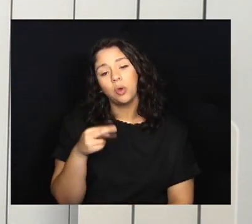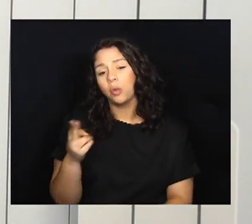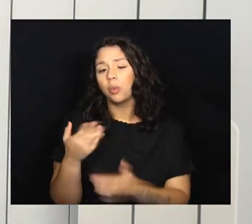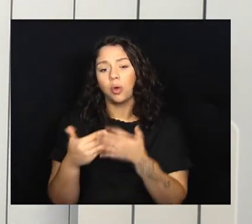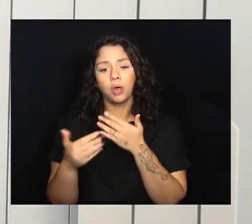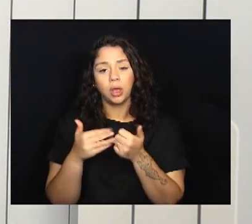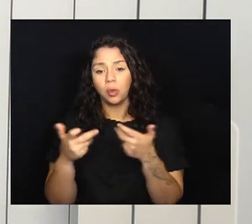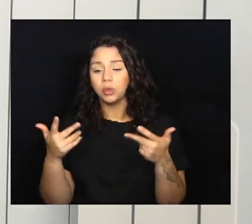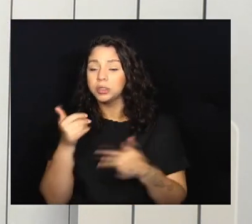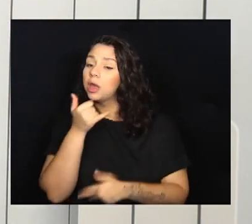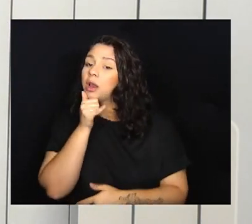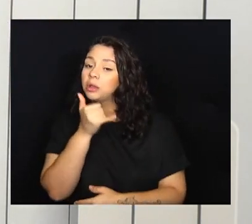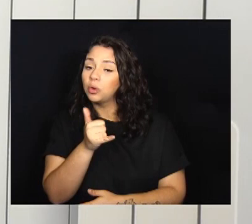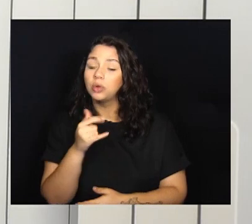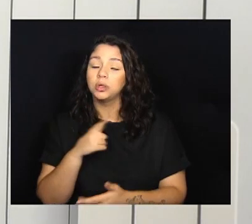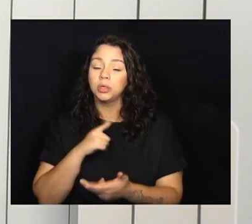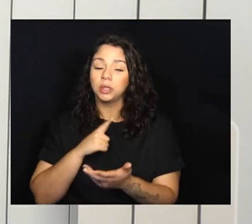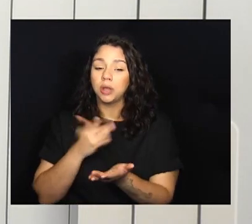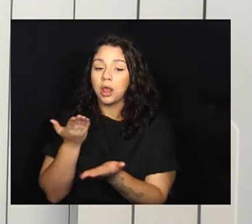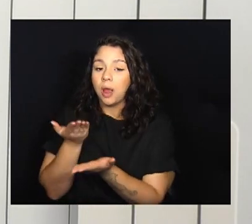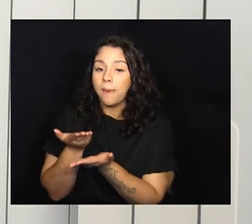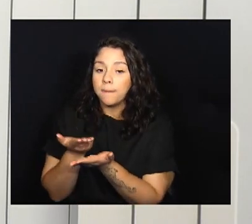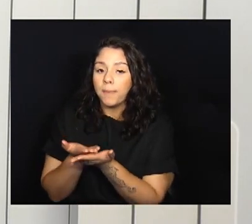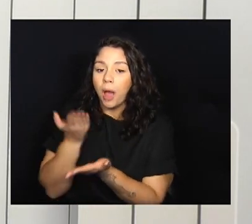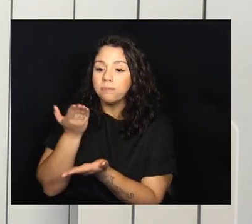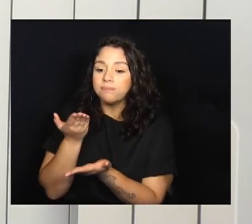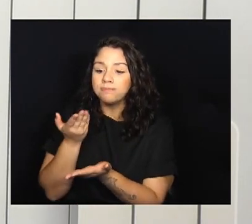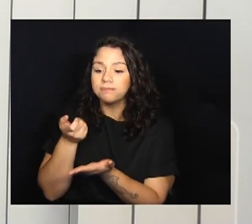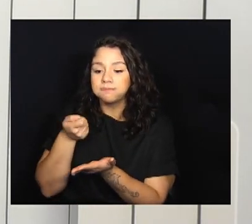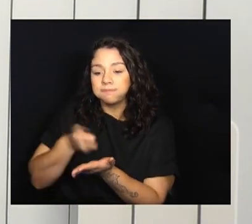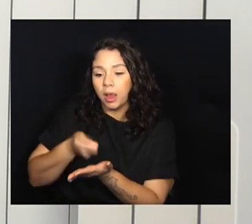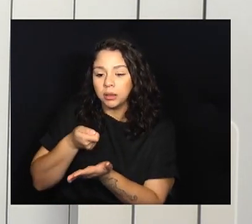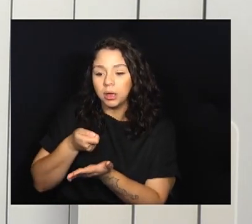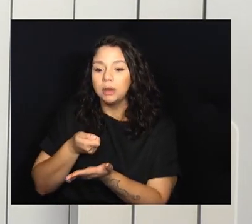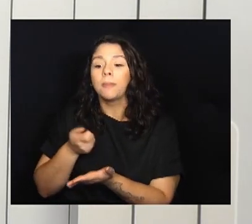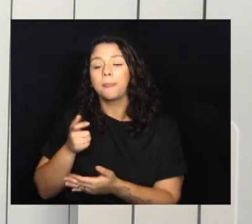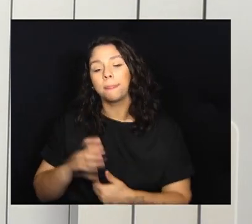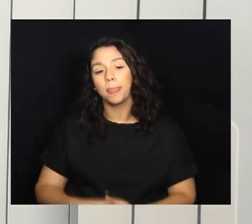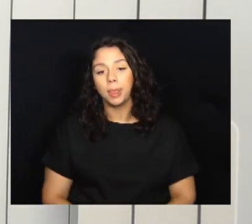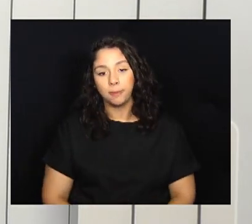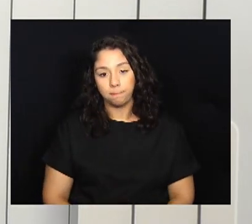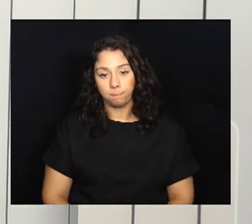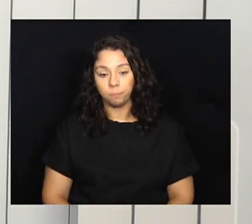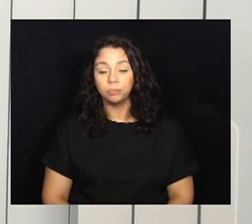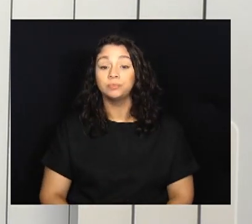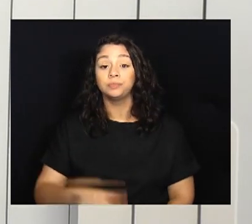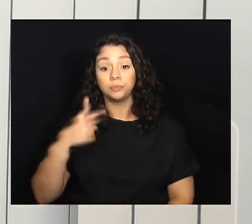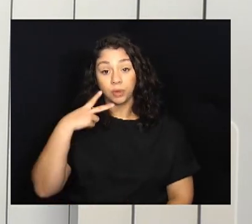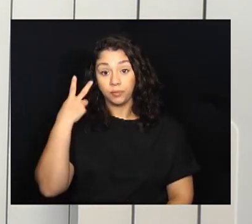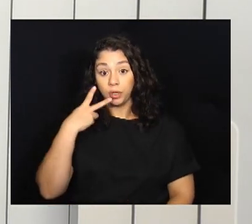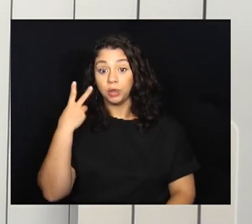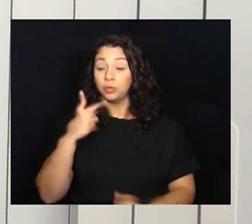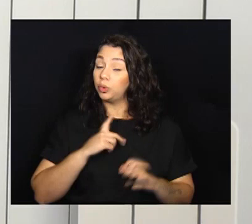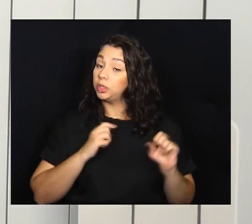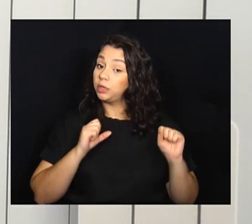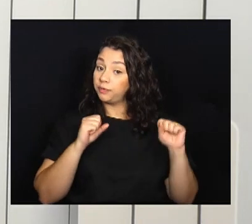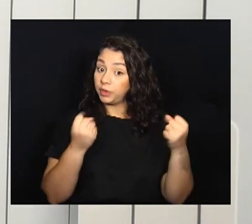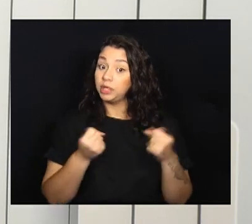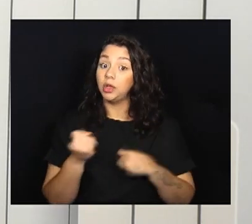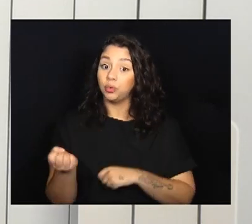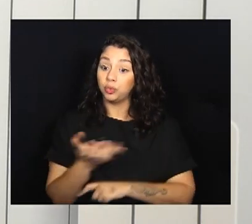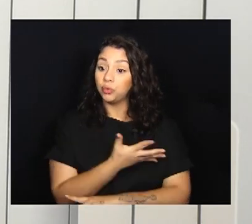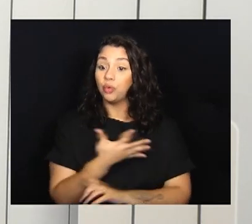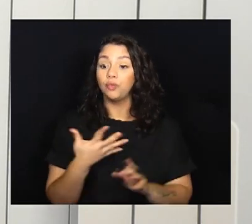dispositivo eletrônico que tenha a tecnologia de pagamento por aproximação. O parlamentar defende o novo modelo